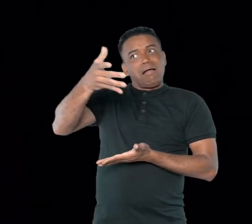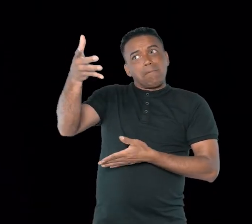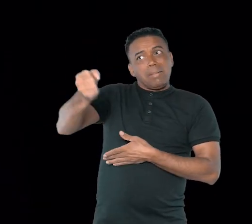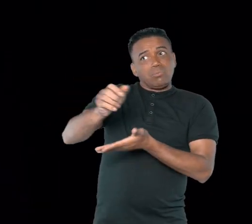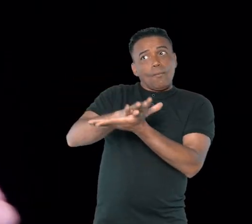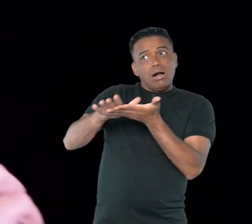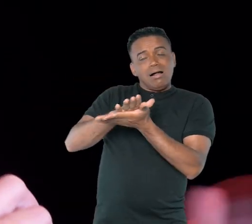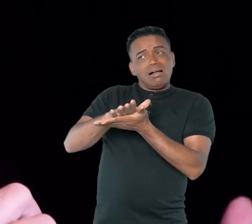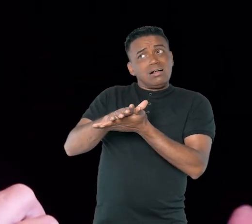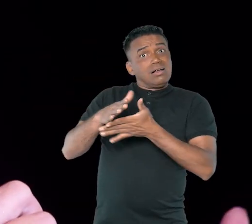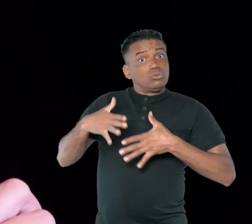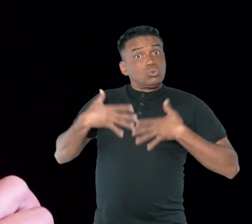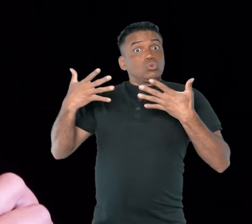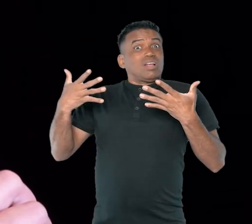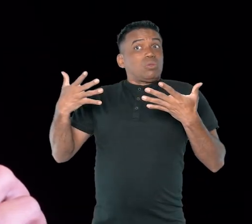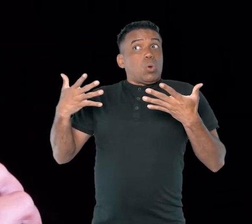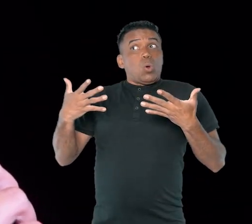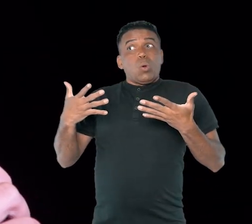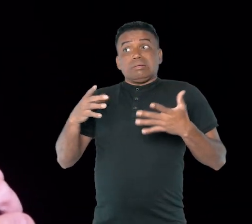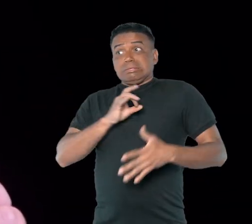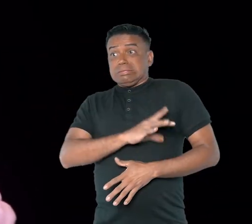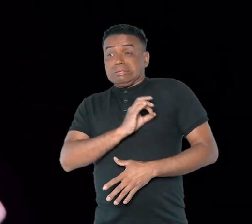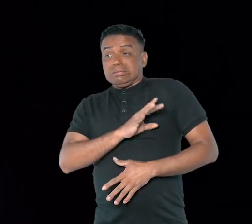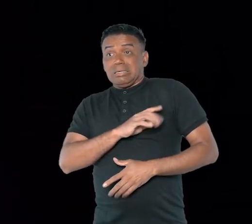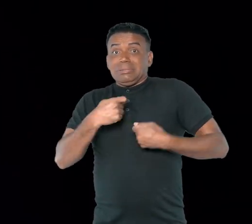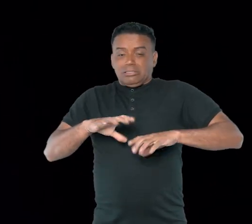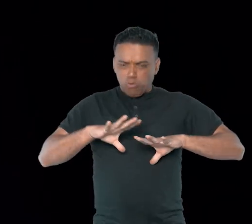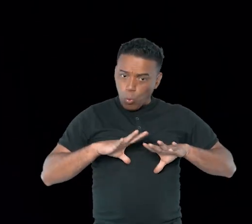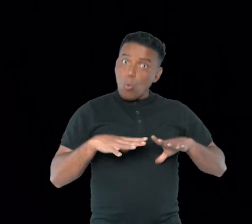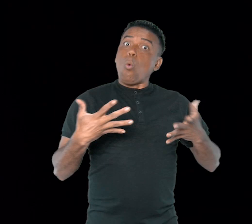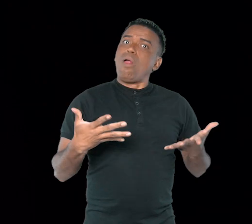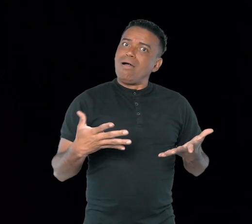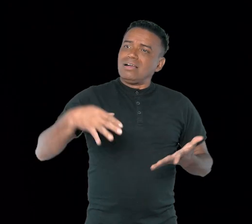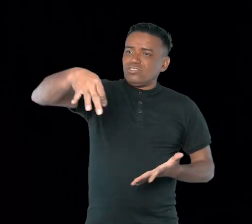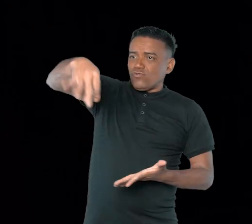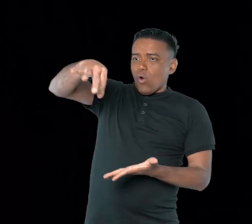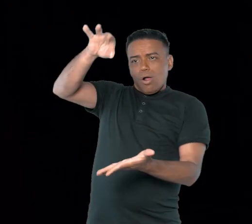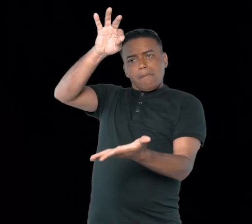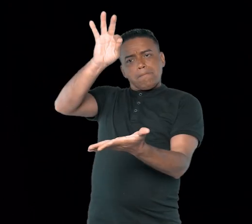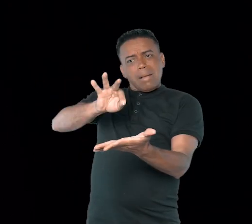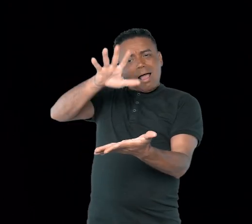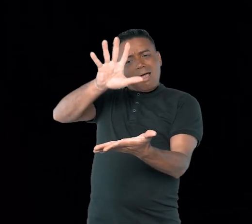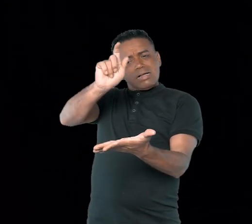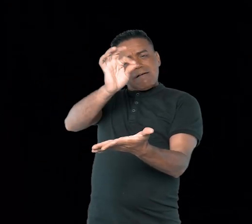assustadora, ela sempre exige um certo grau de coragem. Então, eu acho que